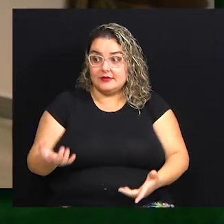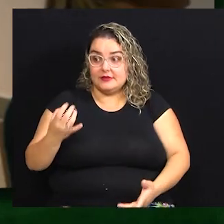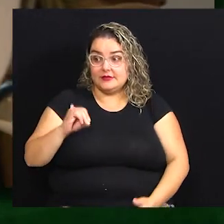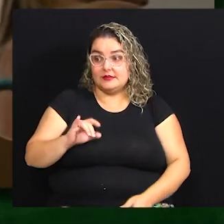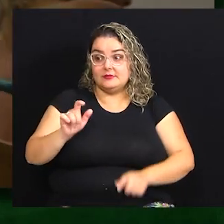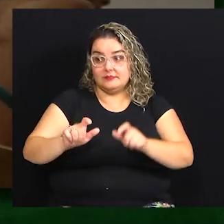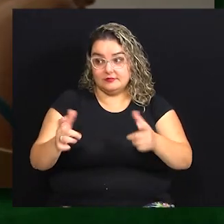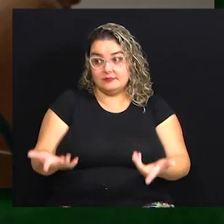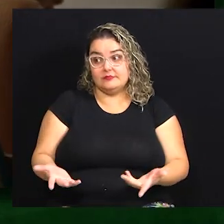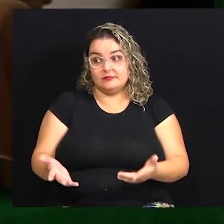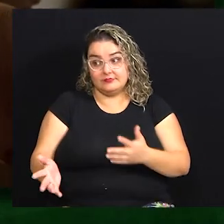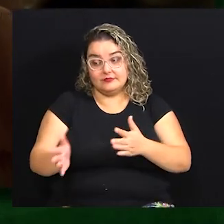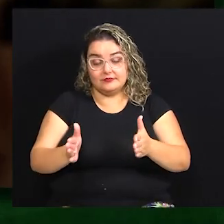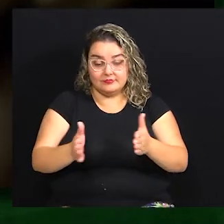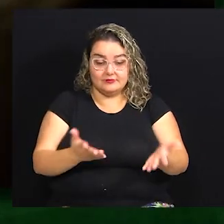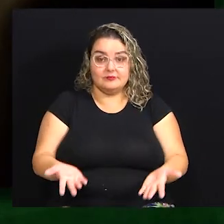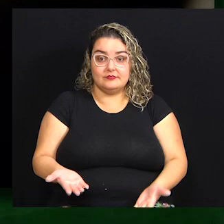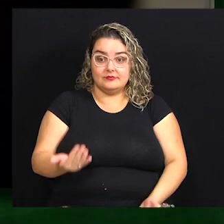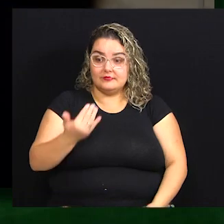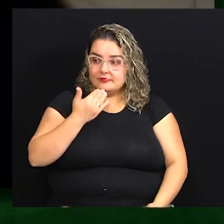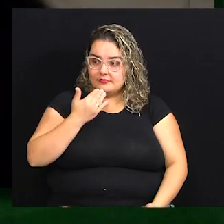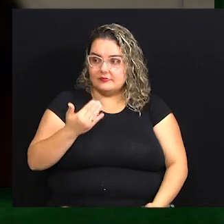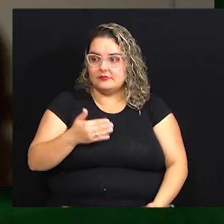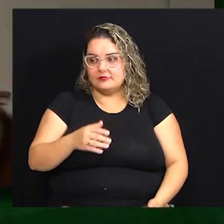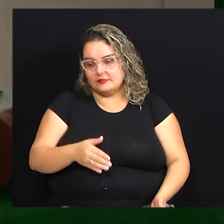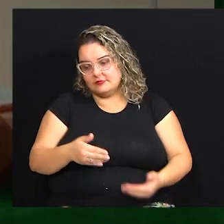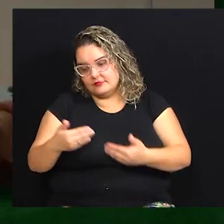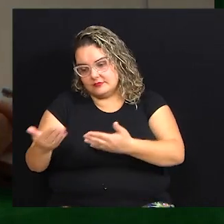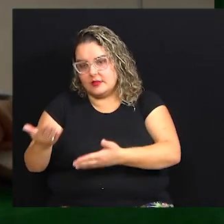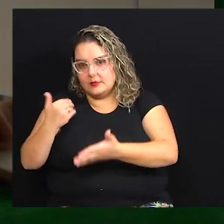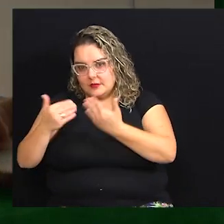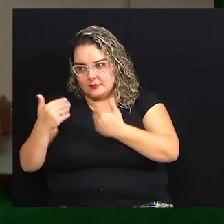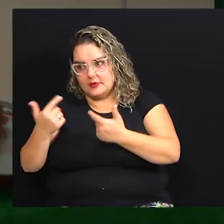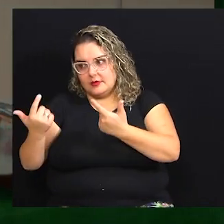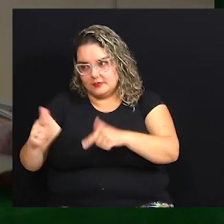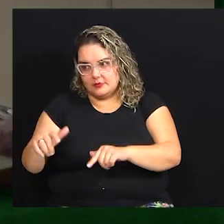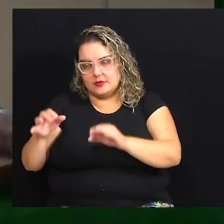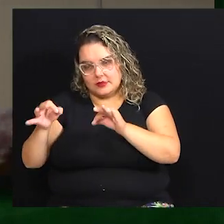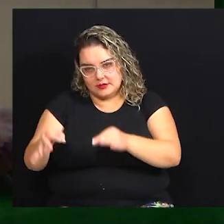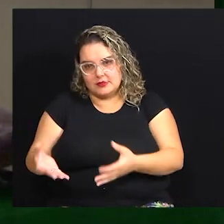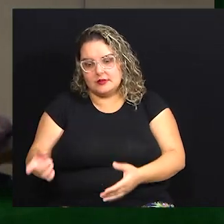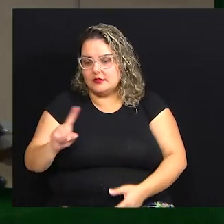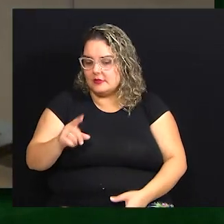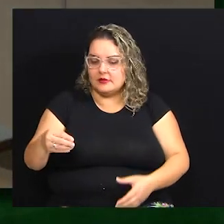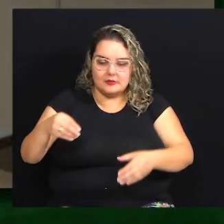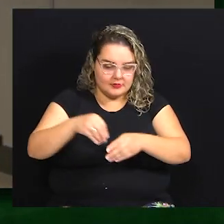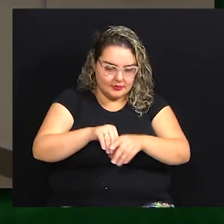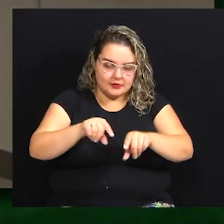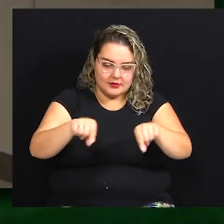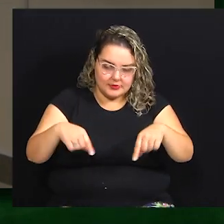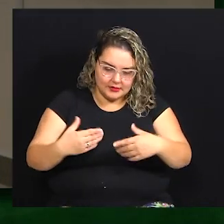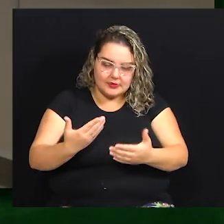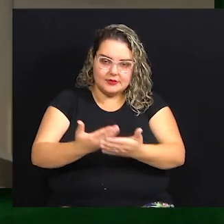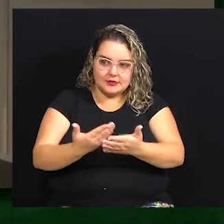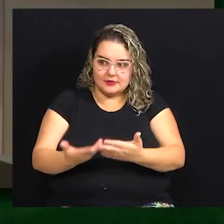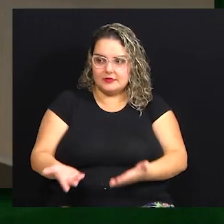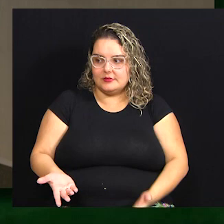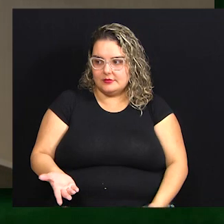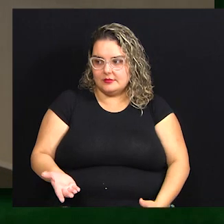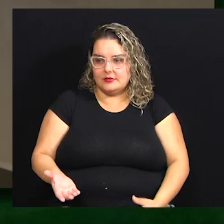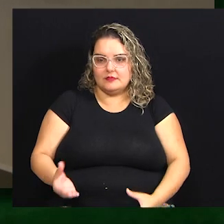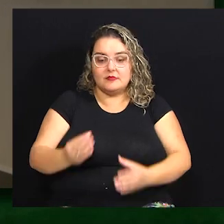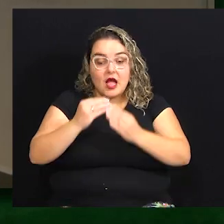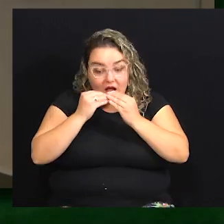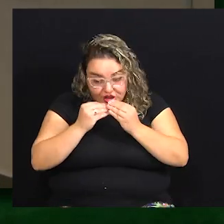alguém, por acaso, chegar numa situação como essa, nós pediremos que a pessoa se retire para poder alimentar num espaço adequado e não dentro da sala de aula. O cara não vai levar